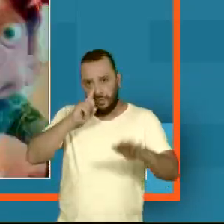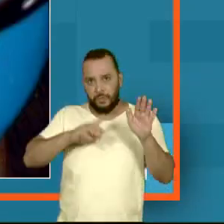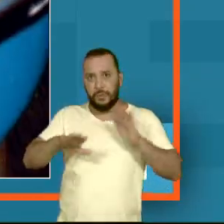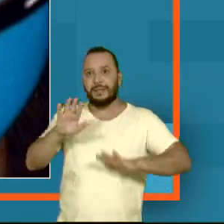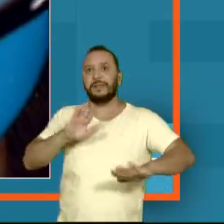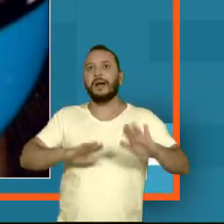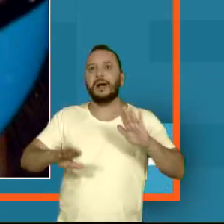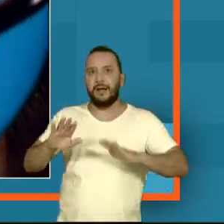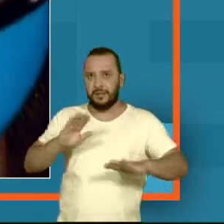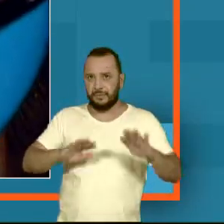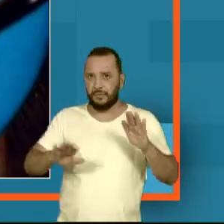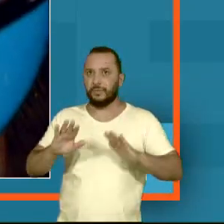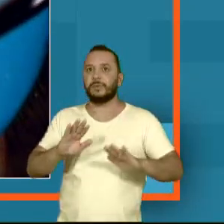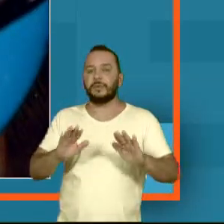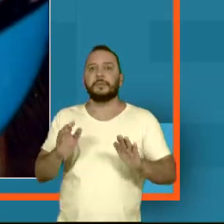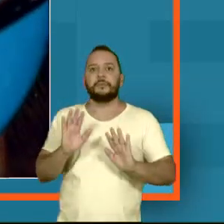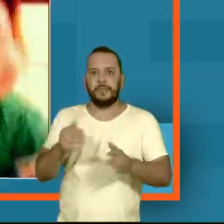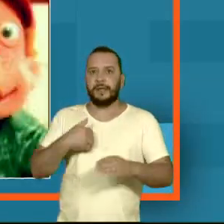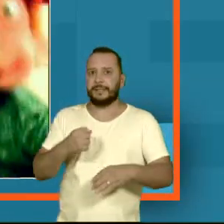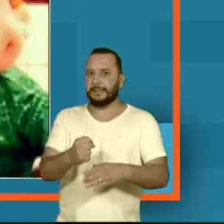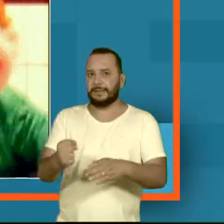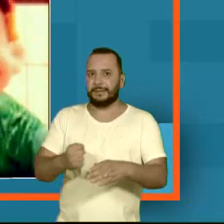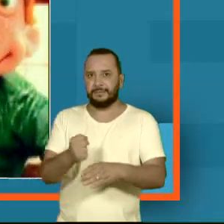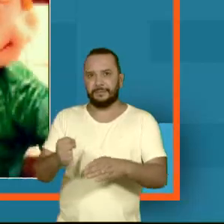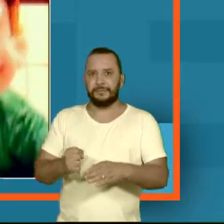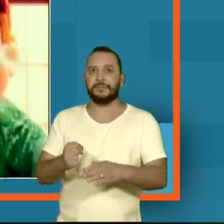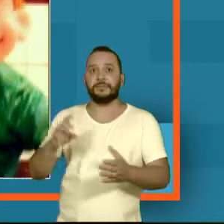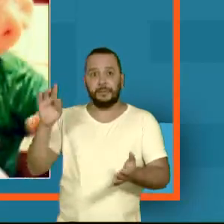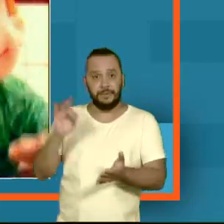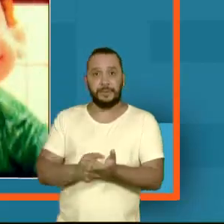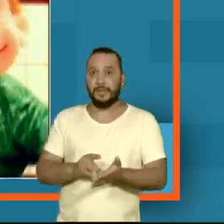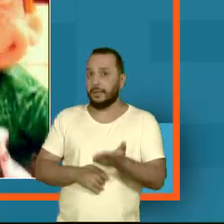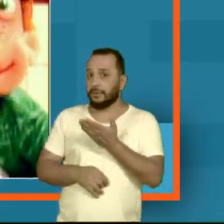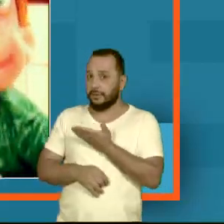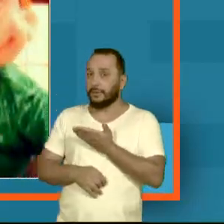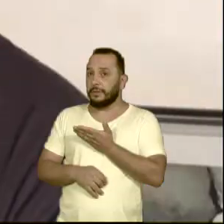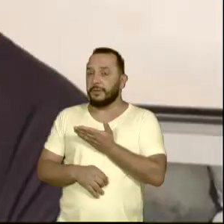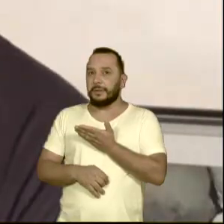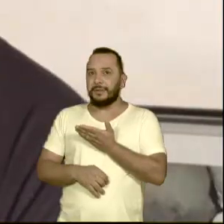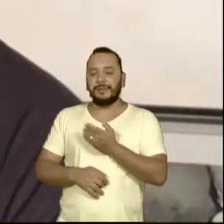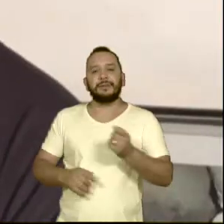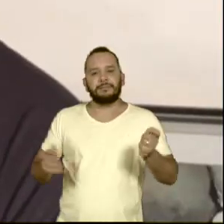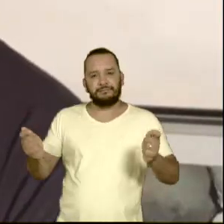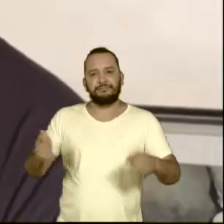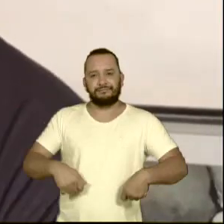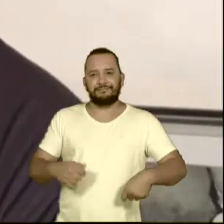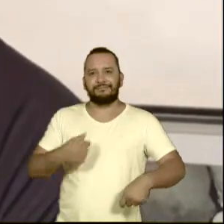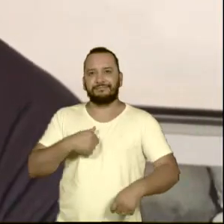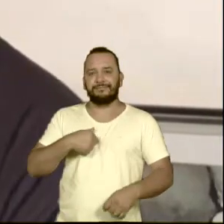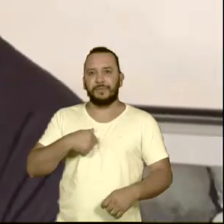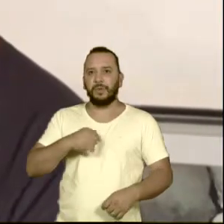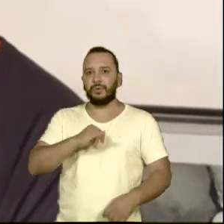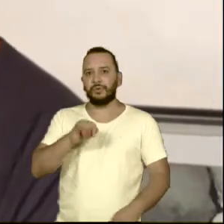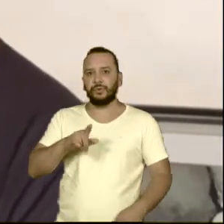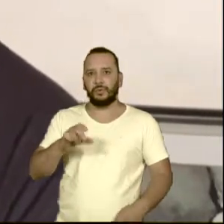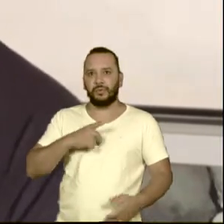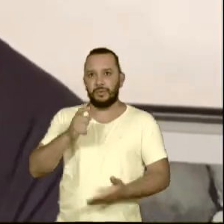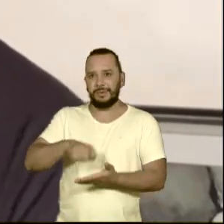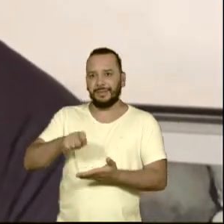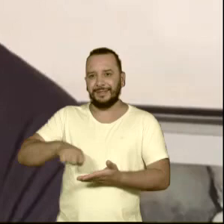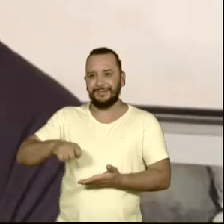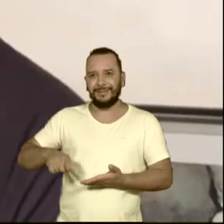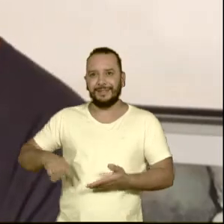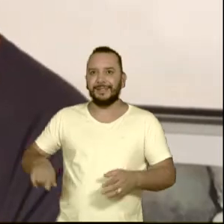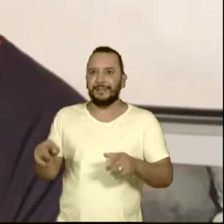mundo, mas ela está fazendo doce de verdade lá, tá? Então, é possível sim. O Júlio escrevia no diário dele,